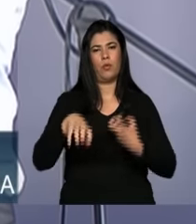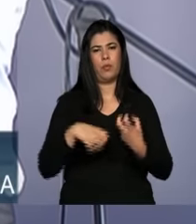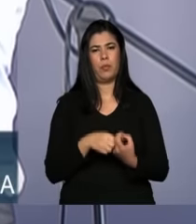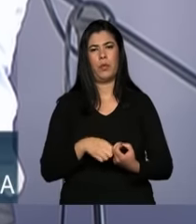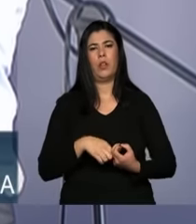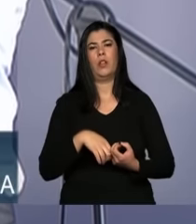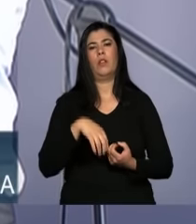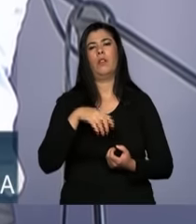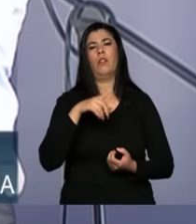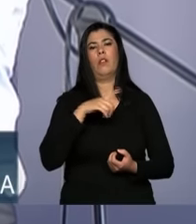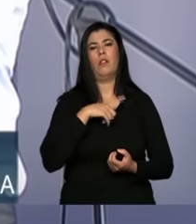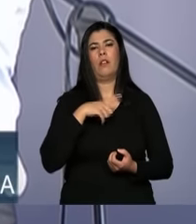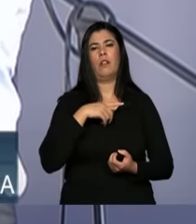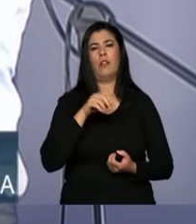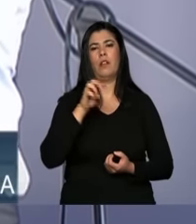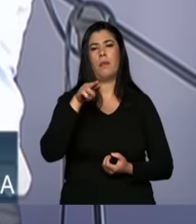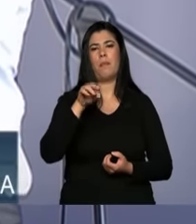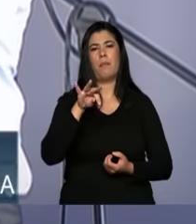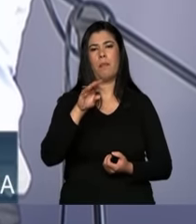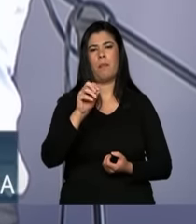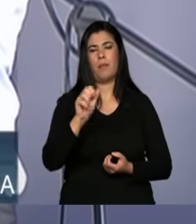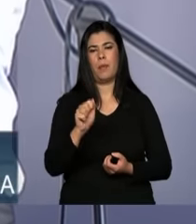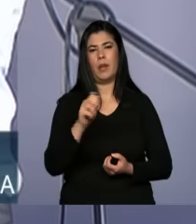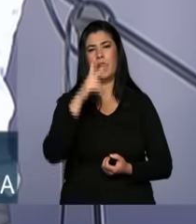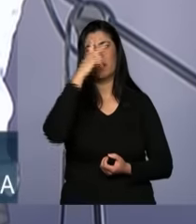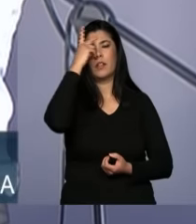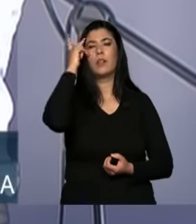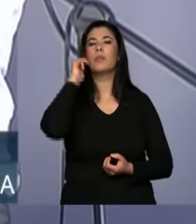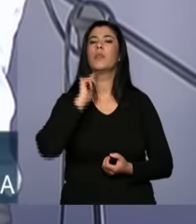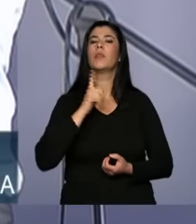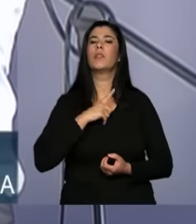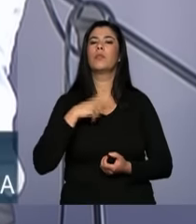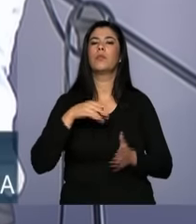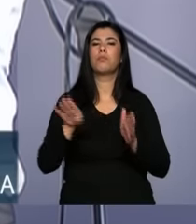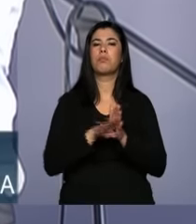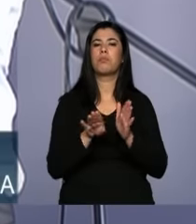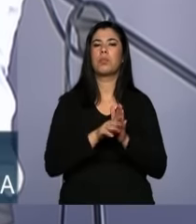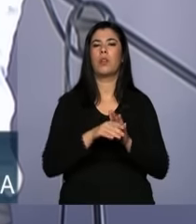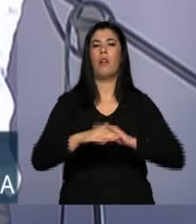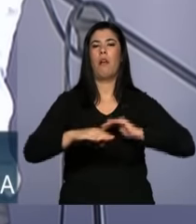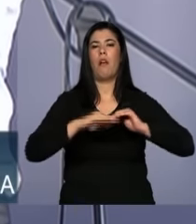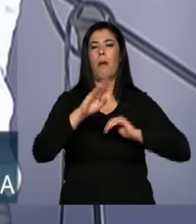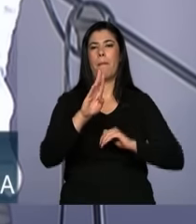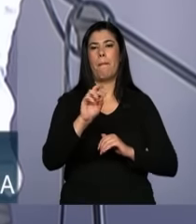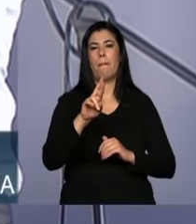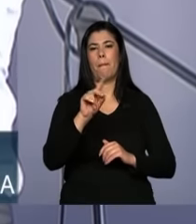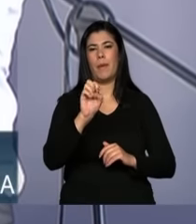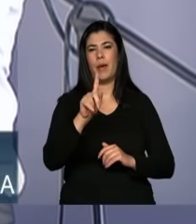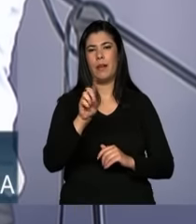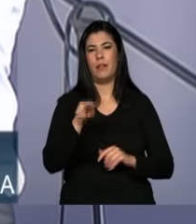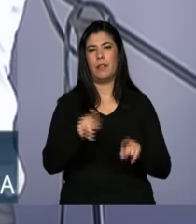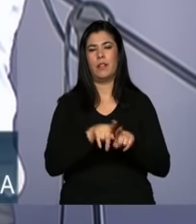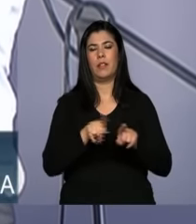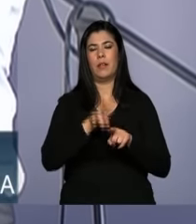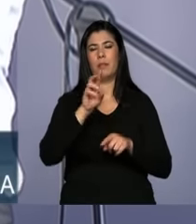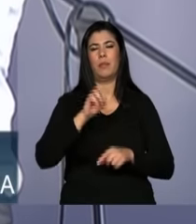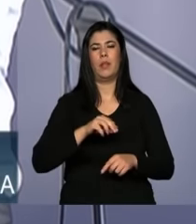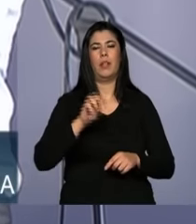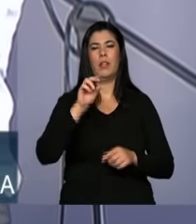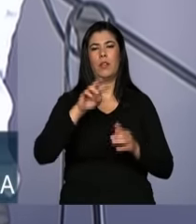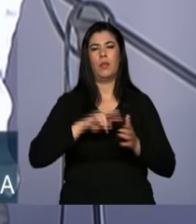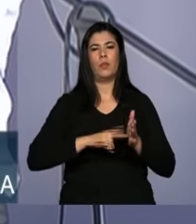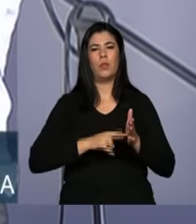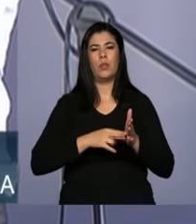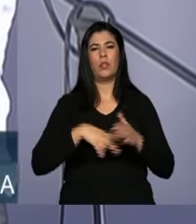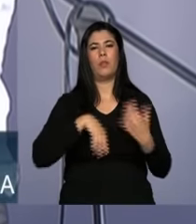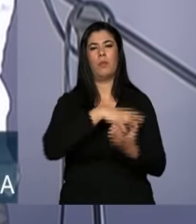Irrigação. Marta Rodrigues, do Movimento Atingidos pelas Barragens. Emerson José, dos Trabalhadores Rurais. Jovanil,